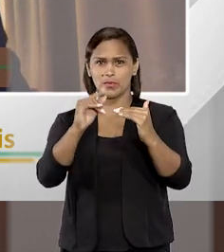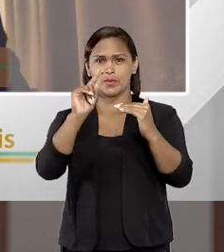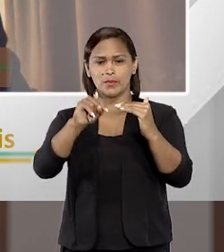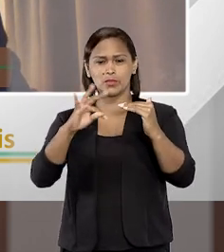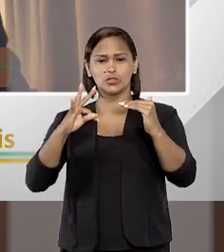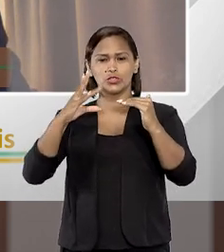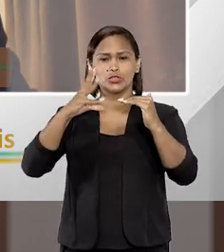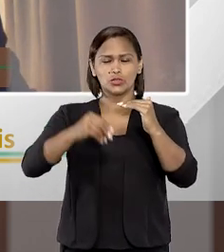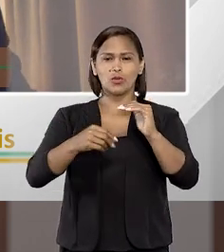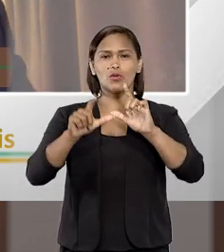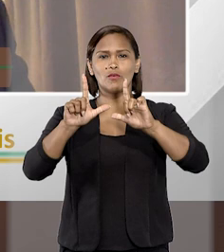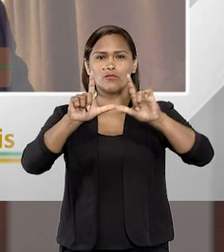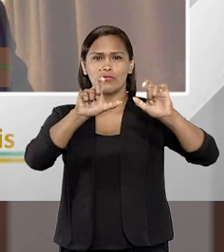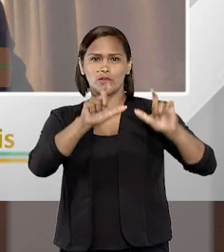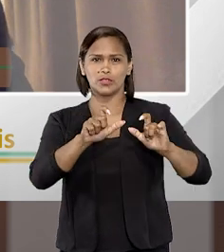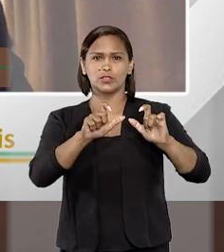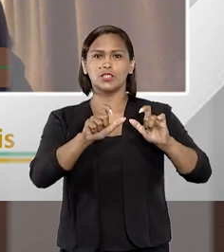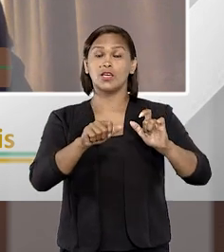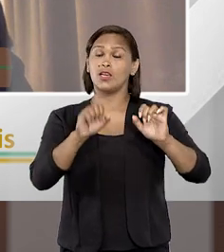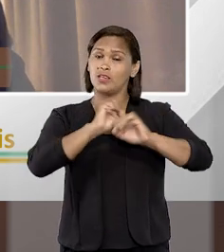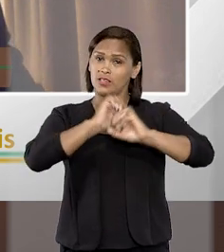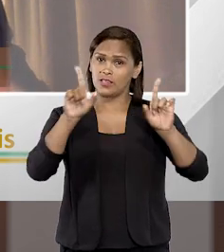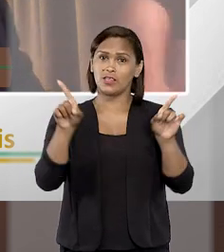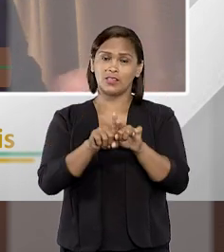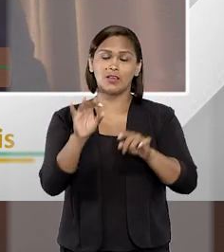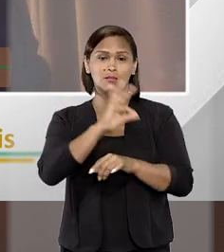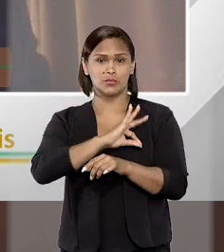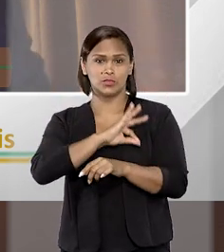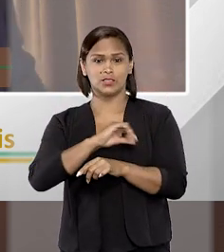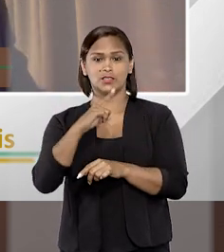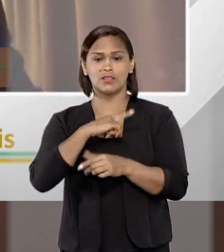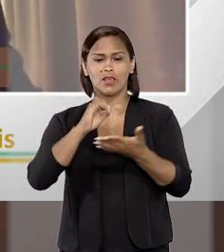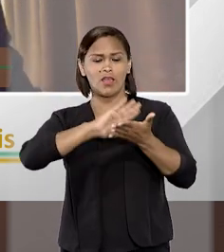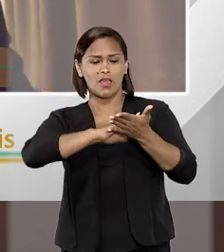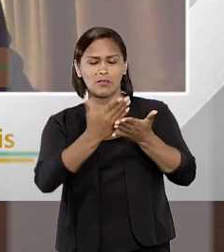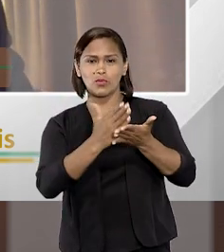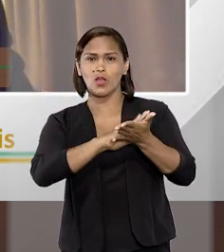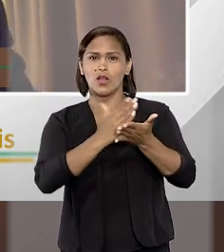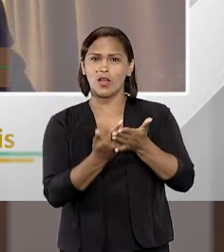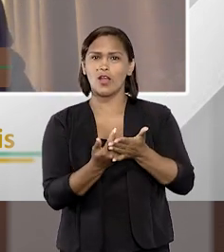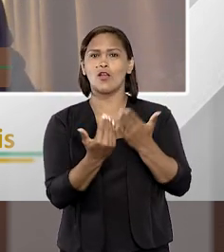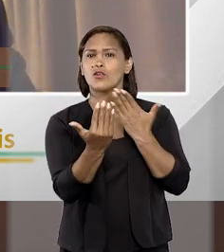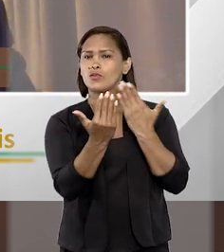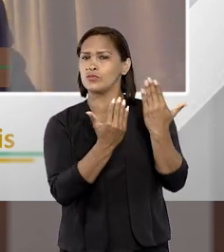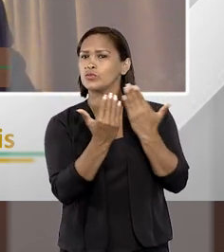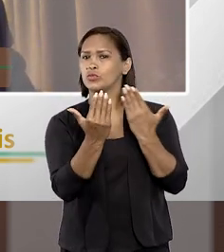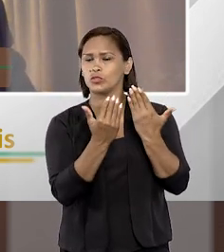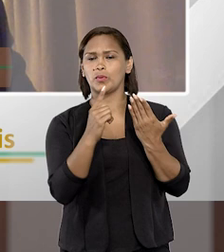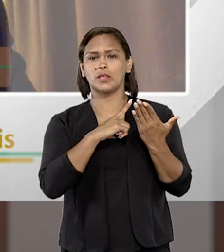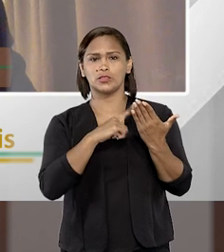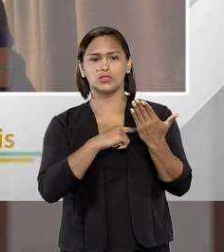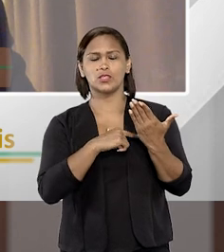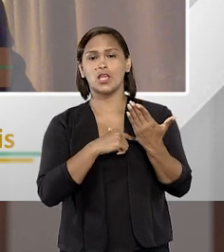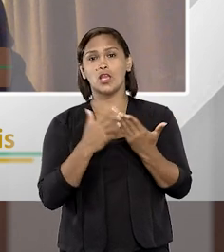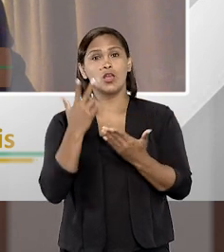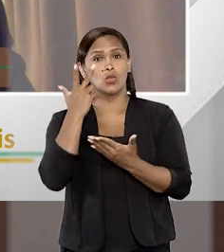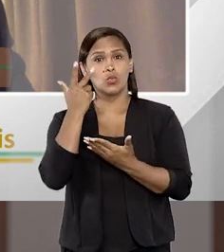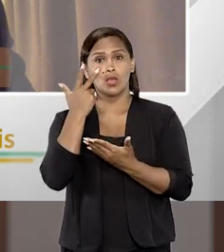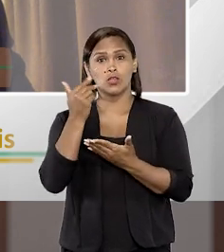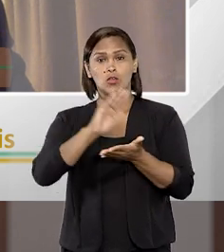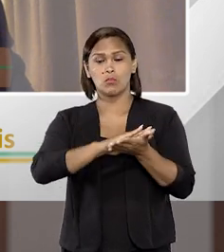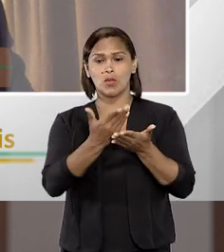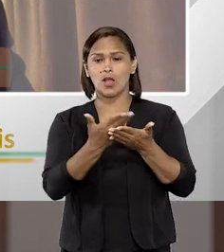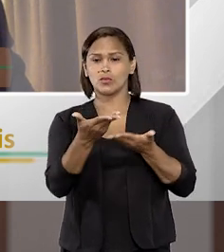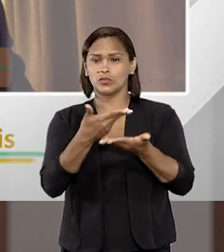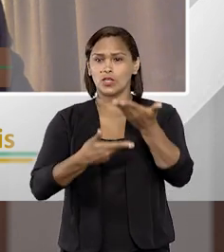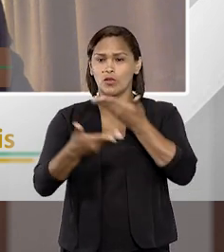de fotos na mente mente as polícias têm os seus álbuns de fotografia não é comum as cidade